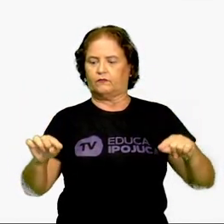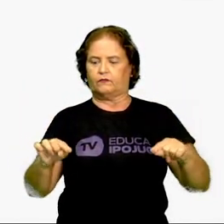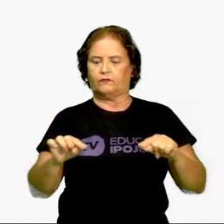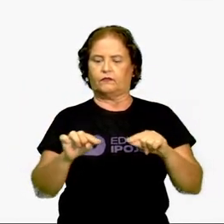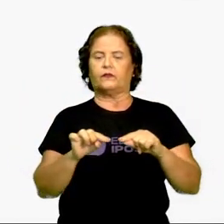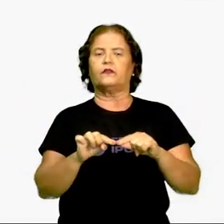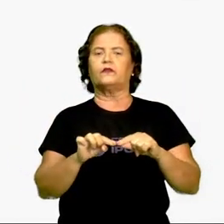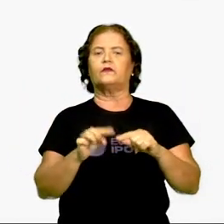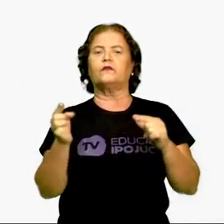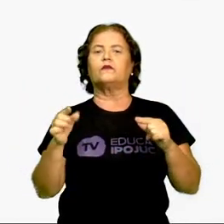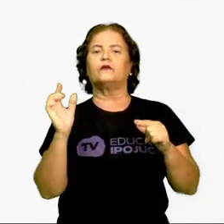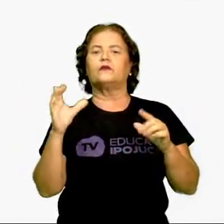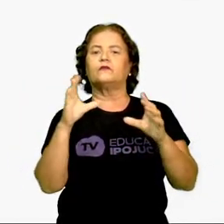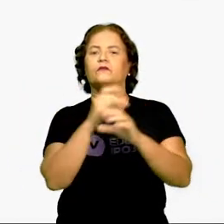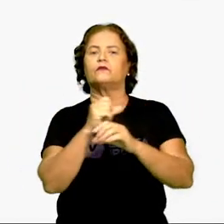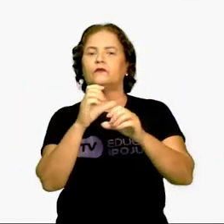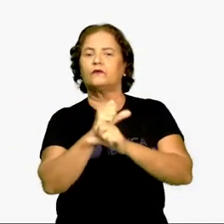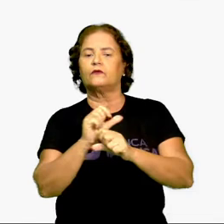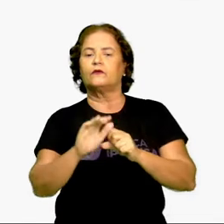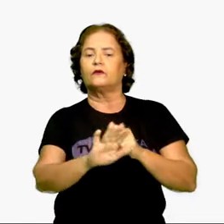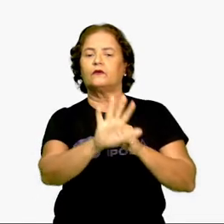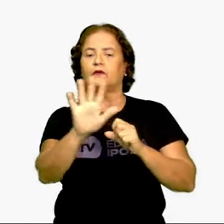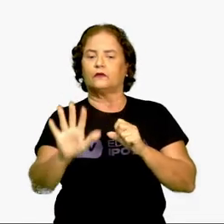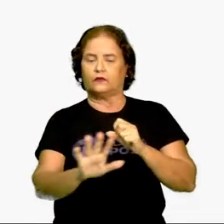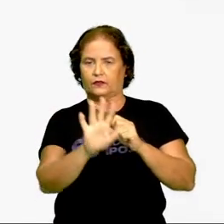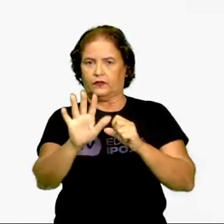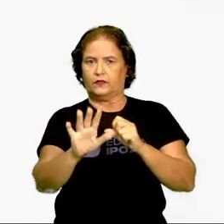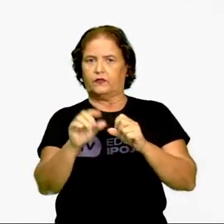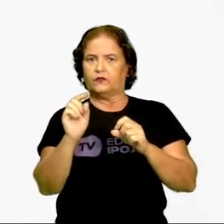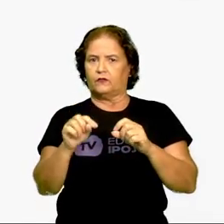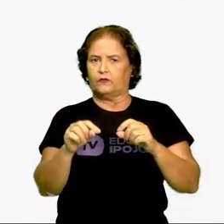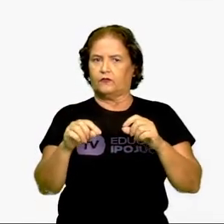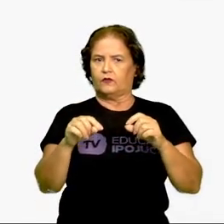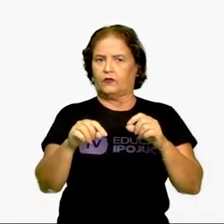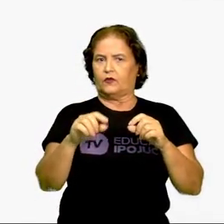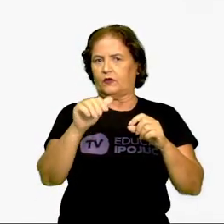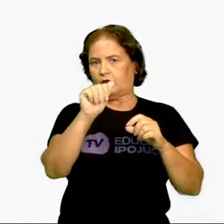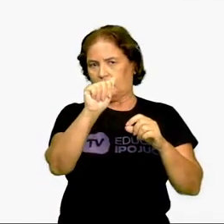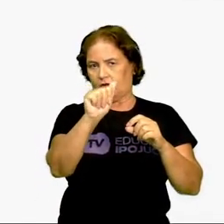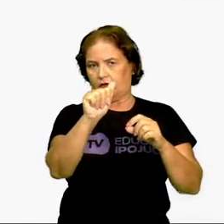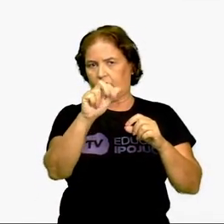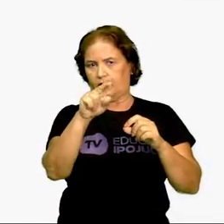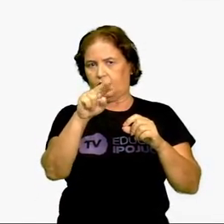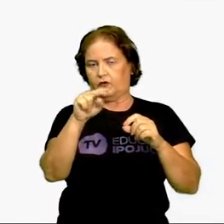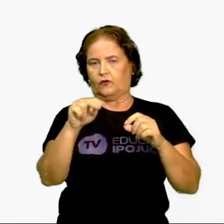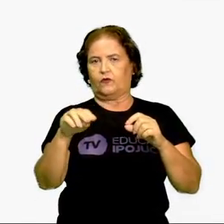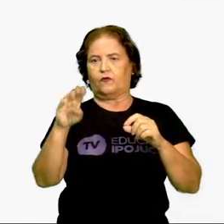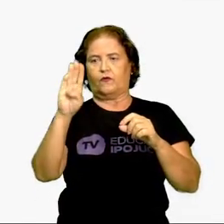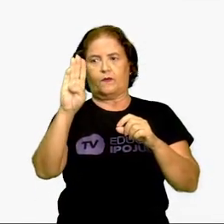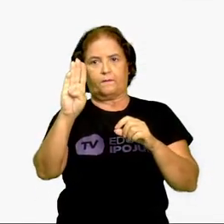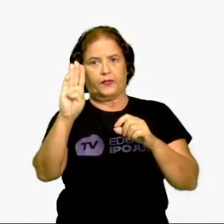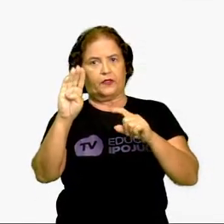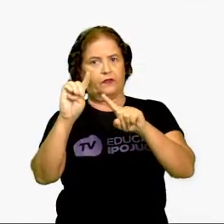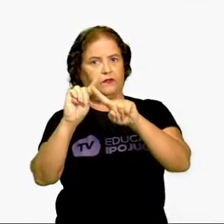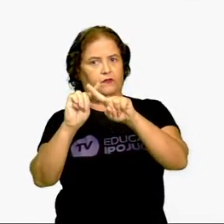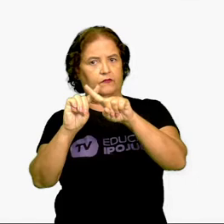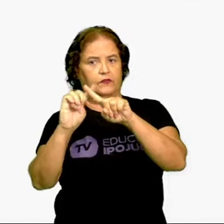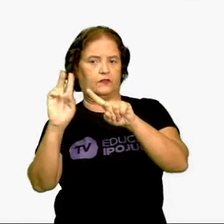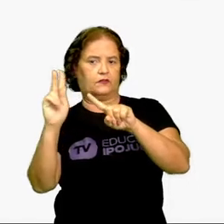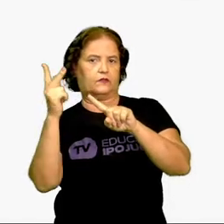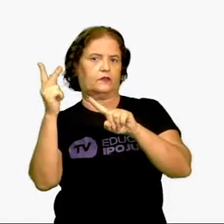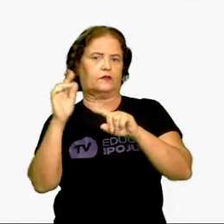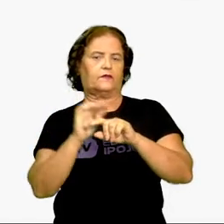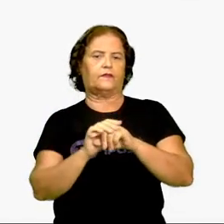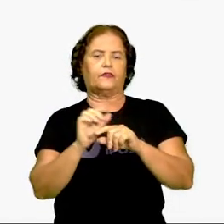vimos que a área do retângulo é base vezes altura. Esse retângulo tem de dimensão